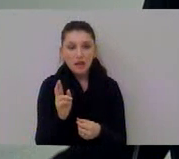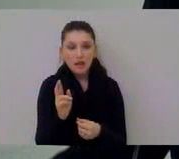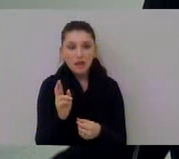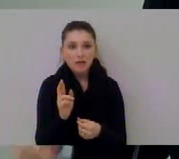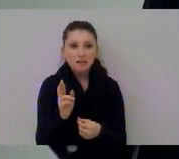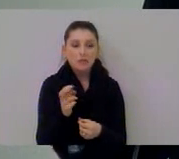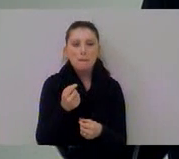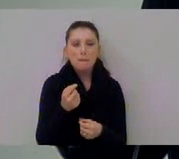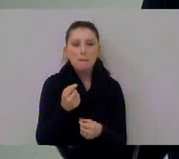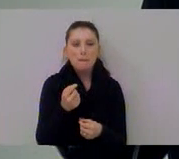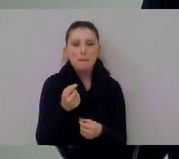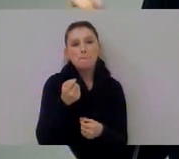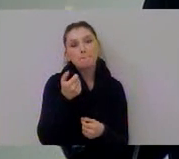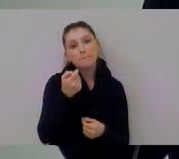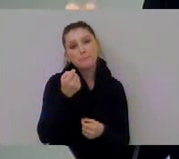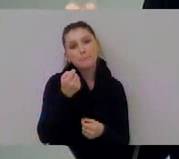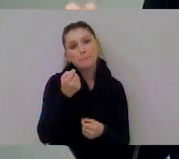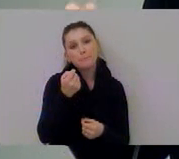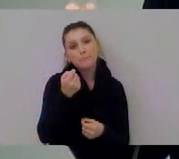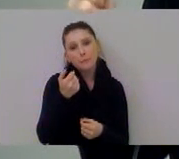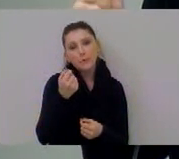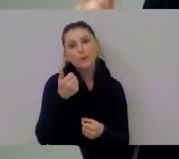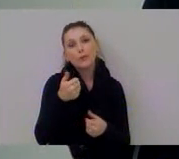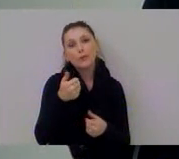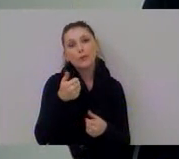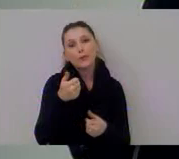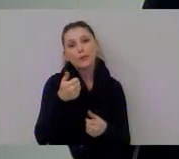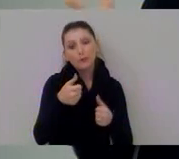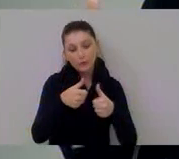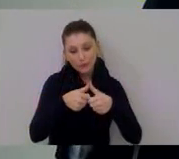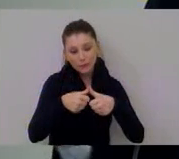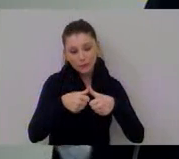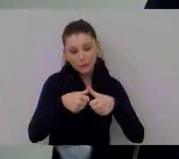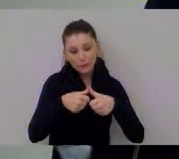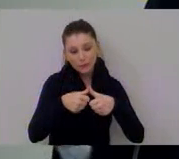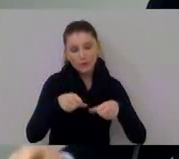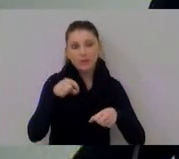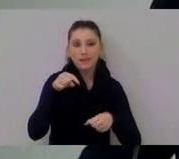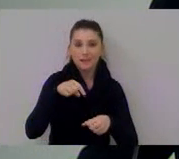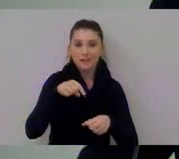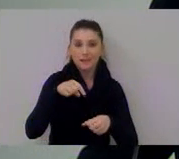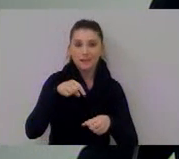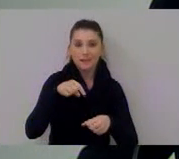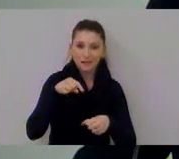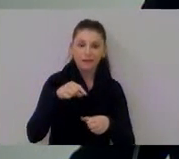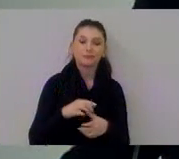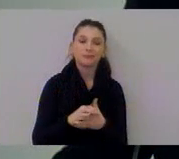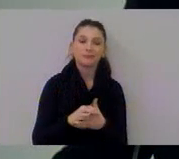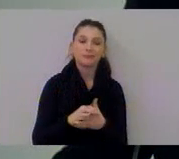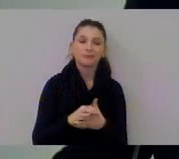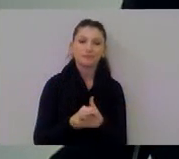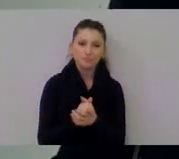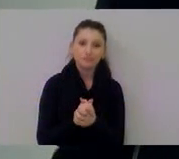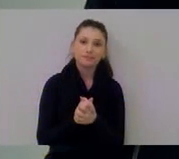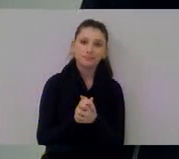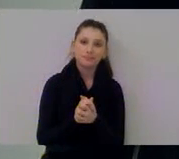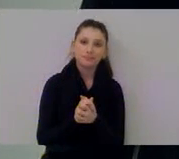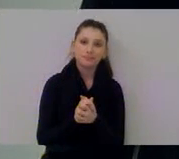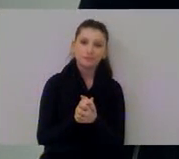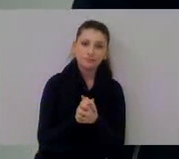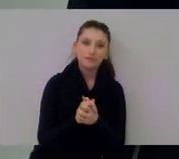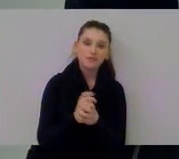Então, nós temos que se unir também no